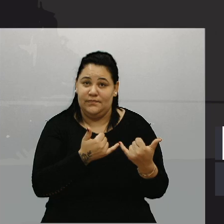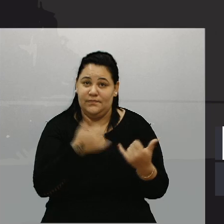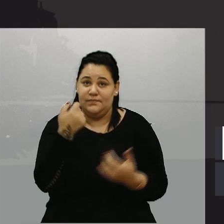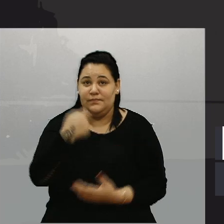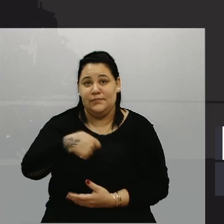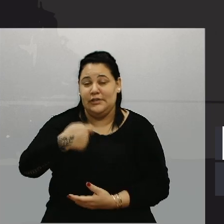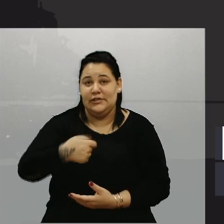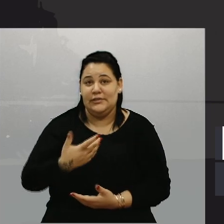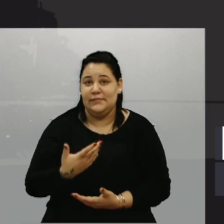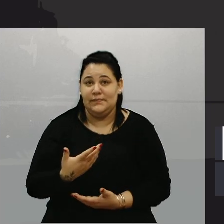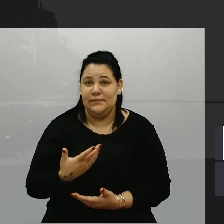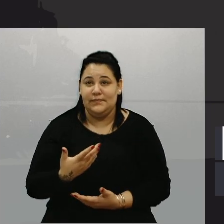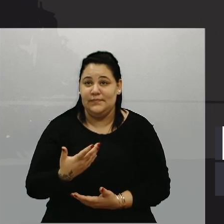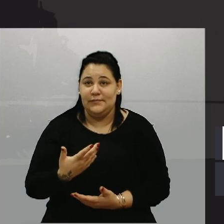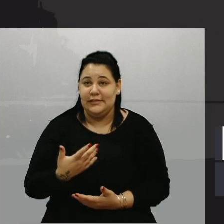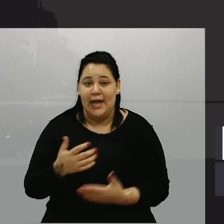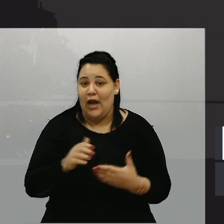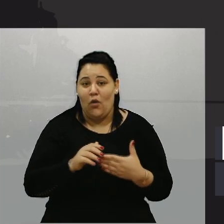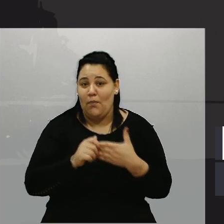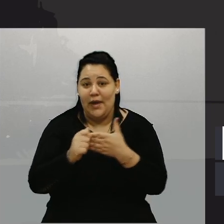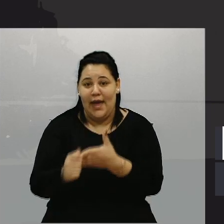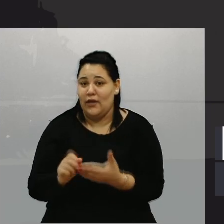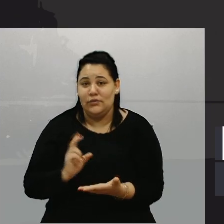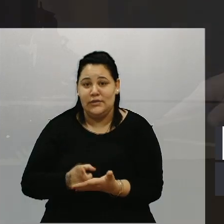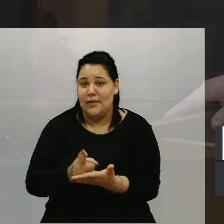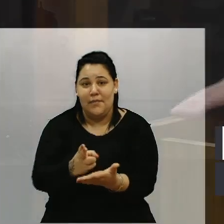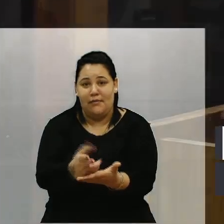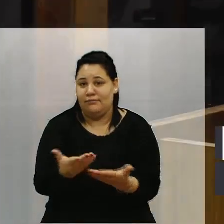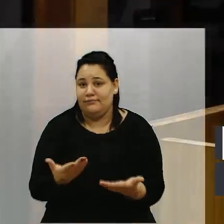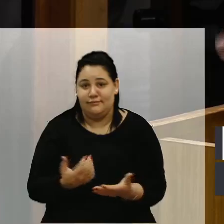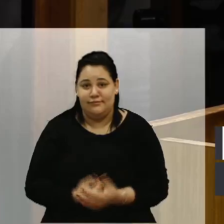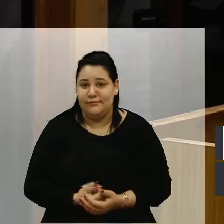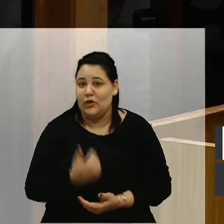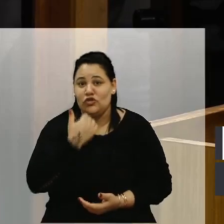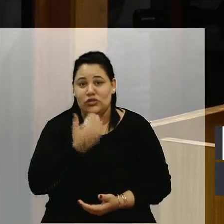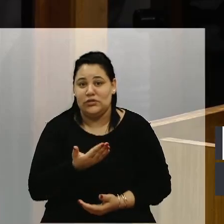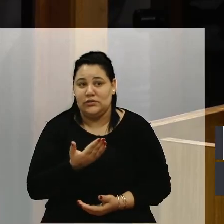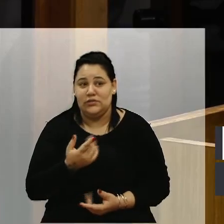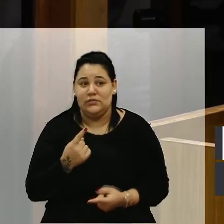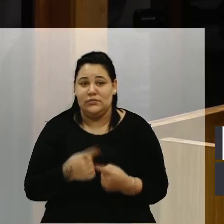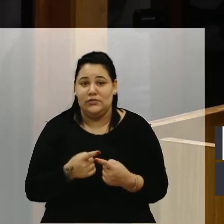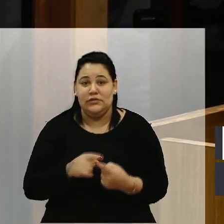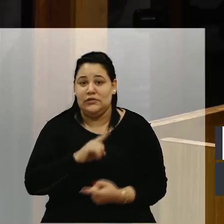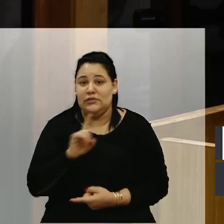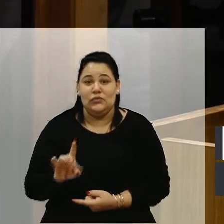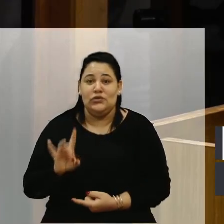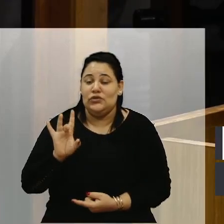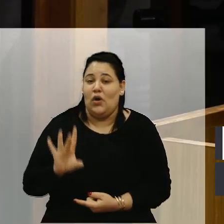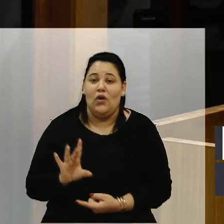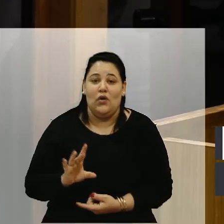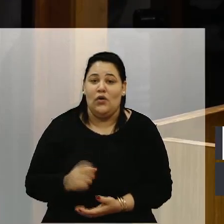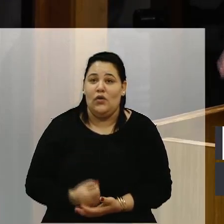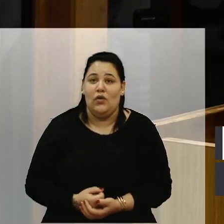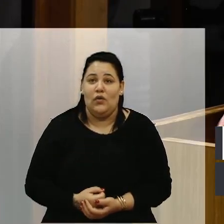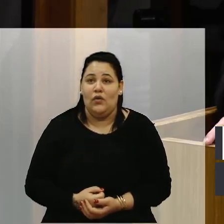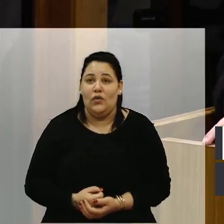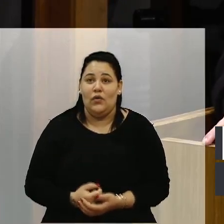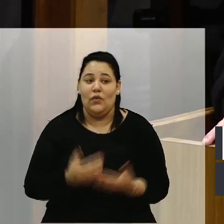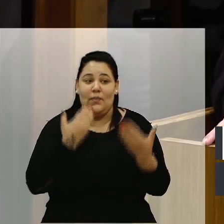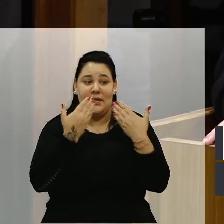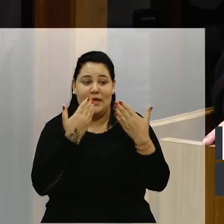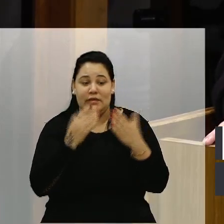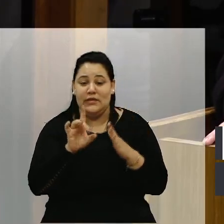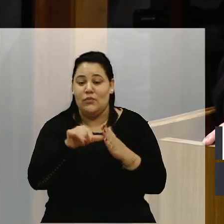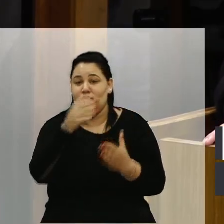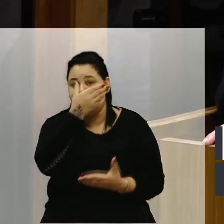uma parte, vereador, monitorado constantemente, né? Não se fazer agora este levantamento e depois se